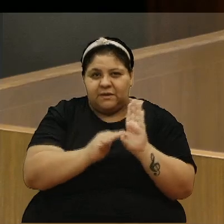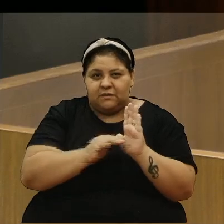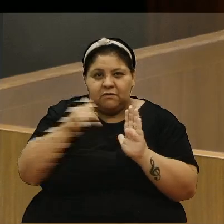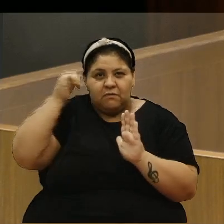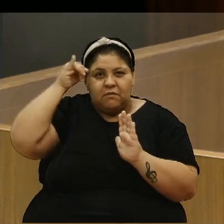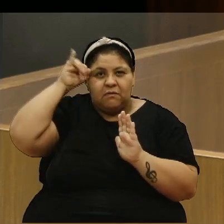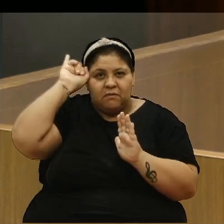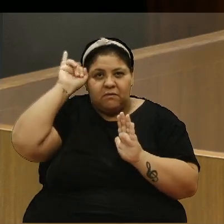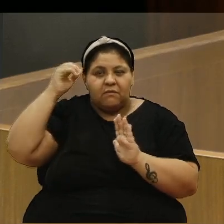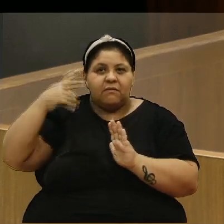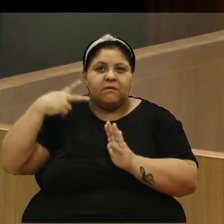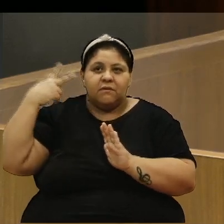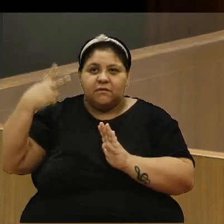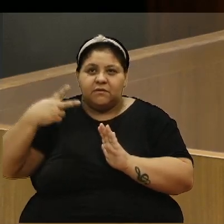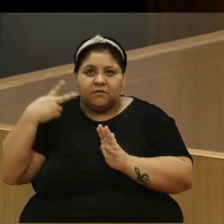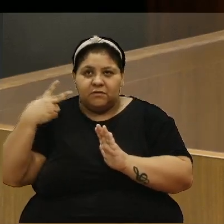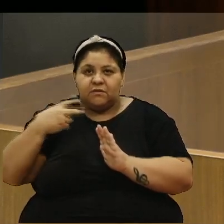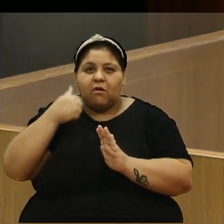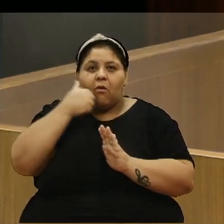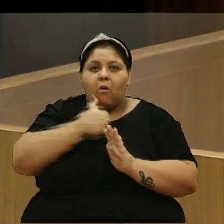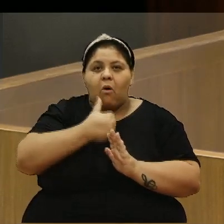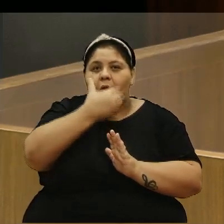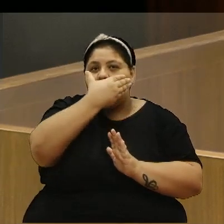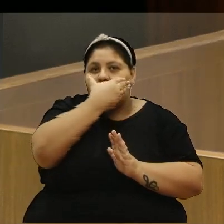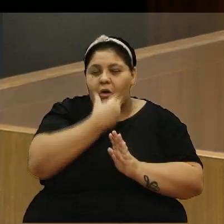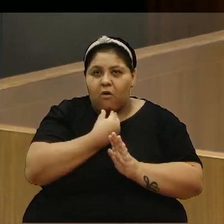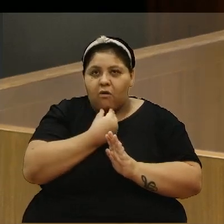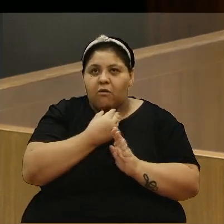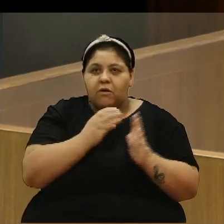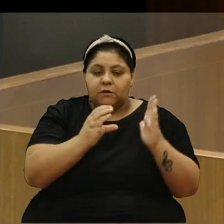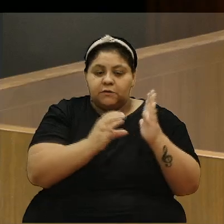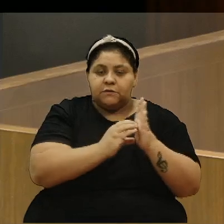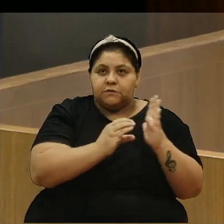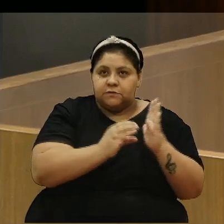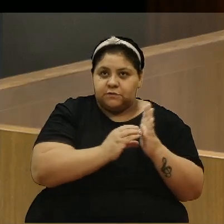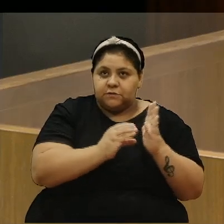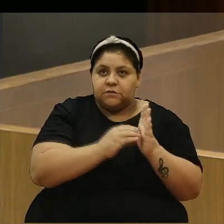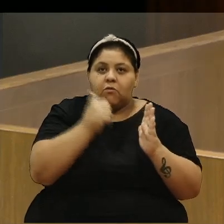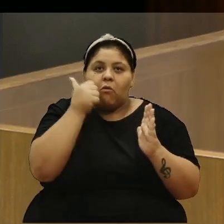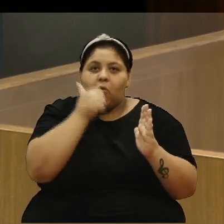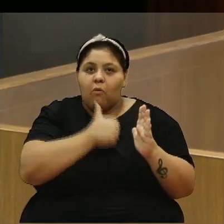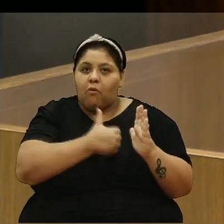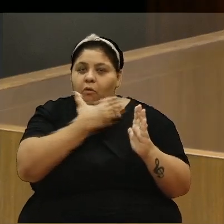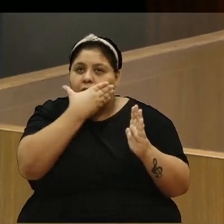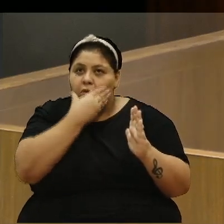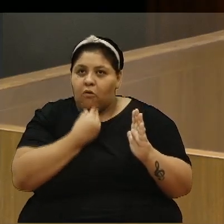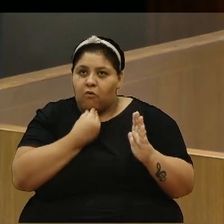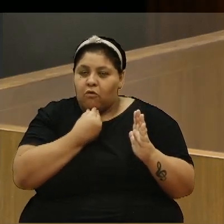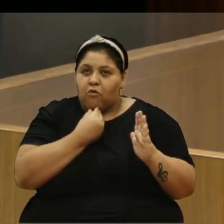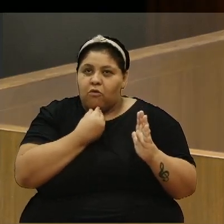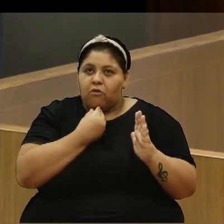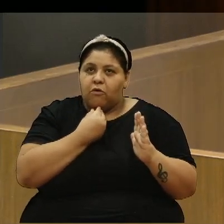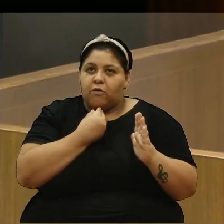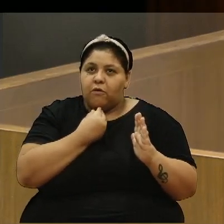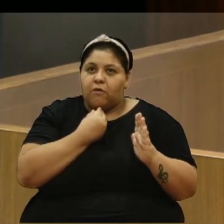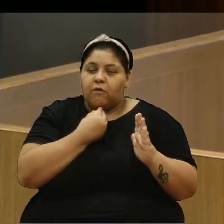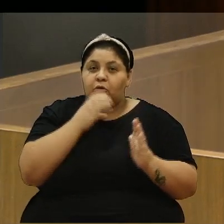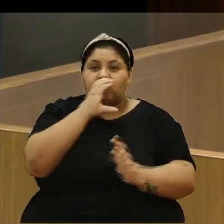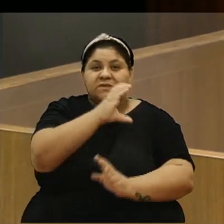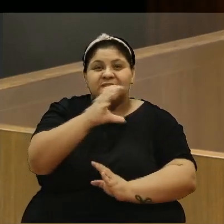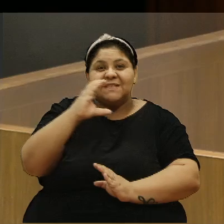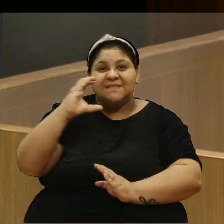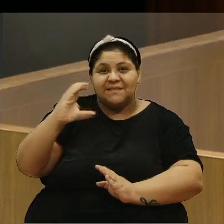as vereadoras e vereadores, os servidores e servidoras, os cargos